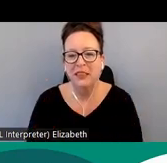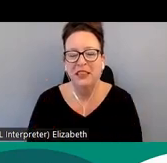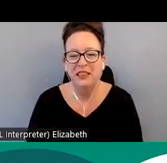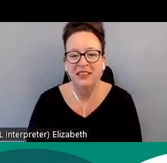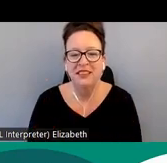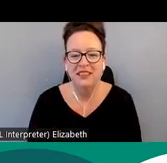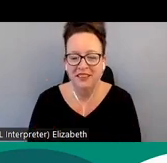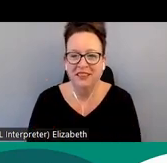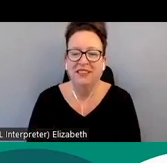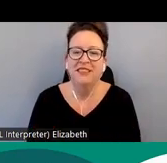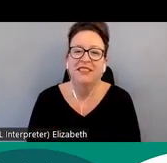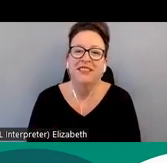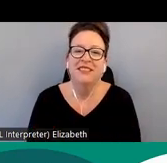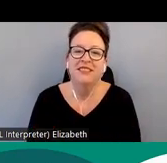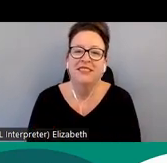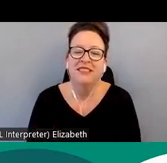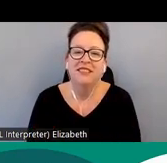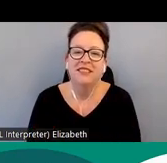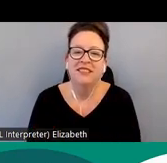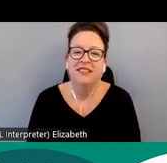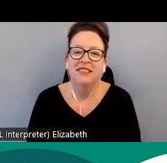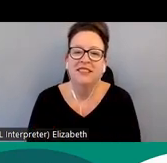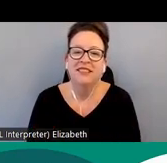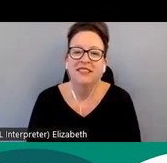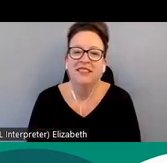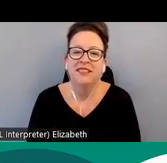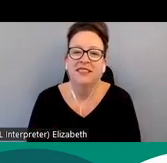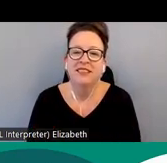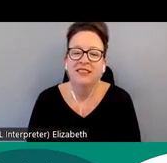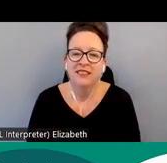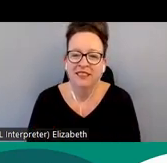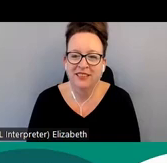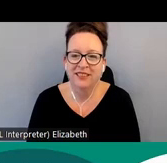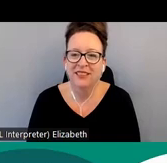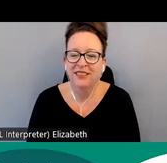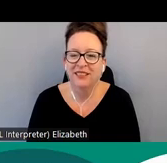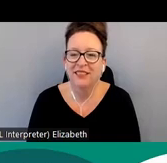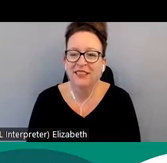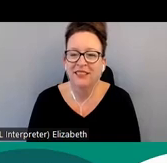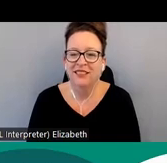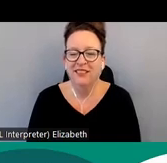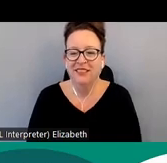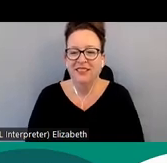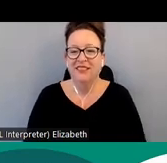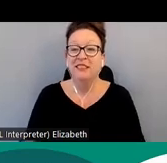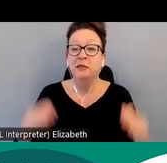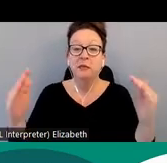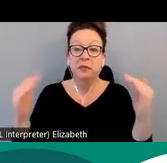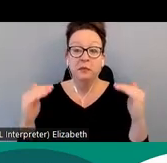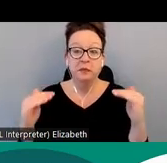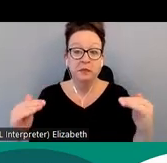seus microfones também no mudo. Obrigada.